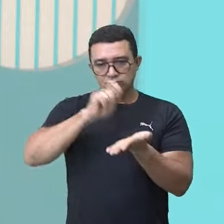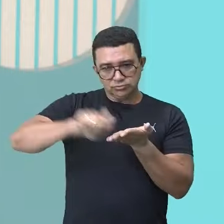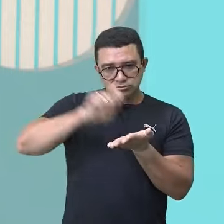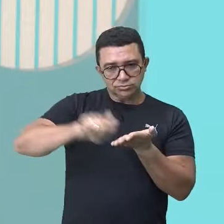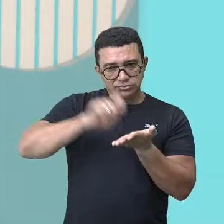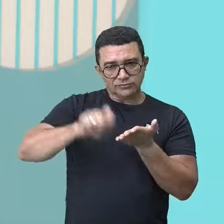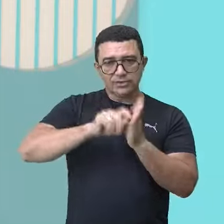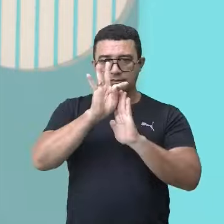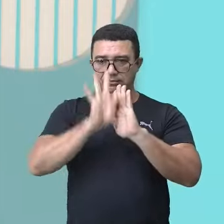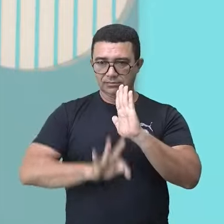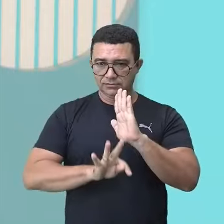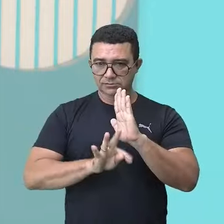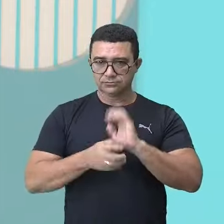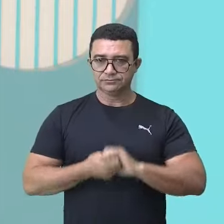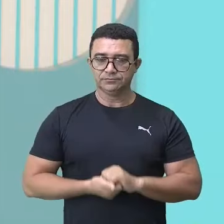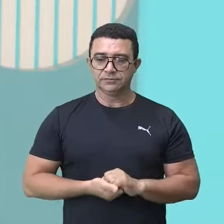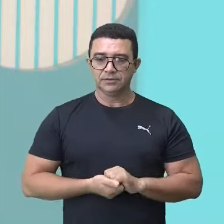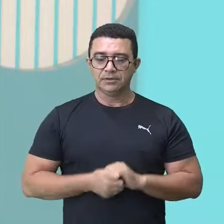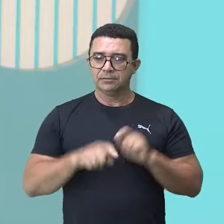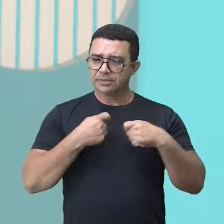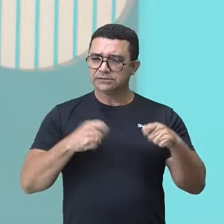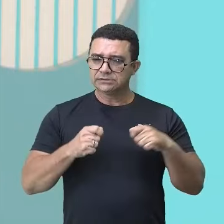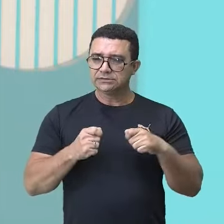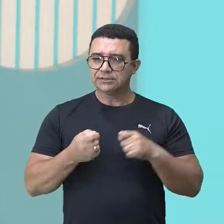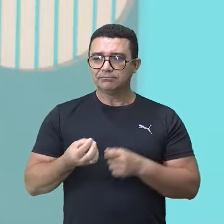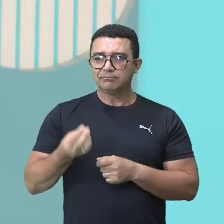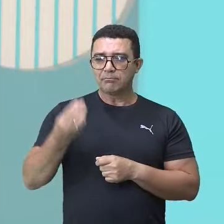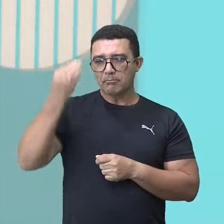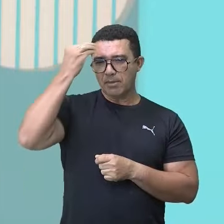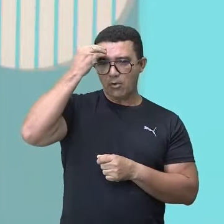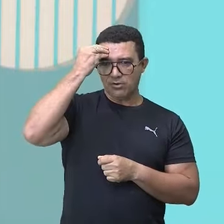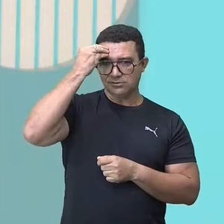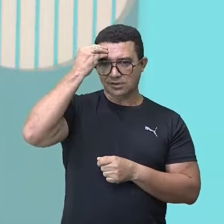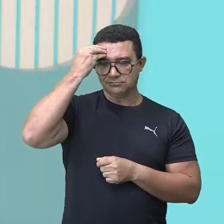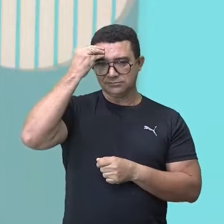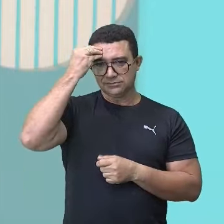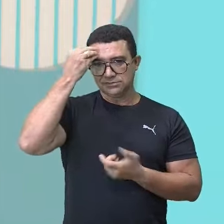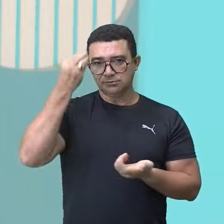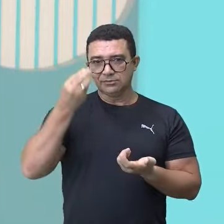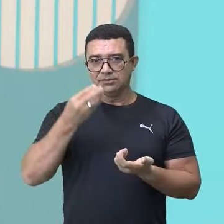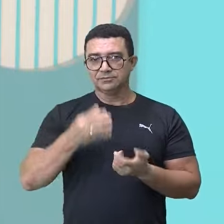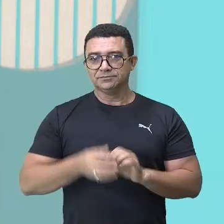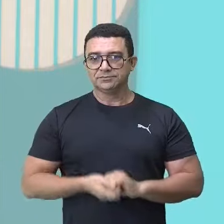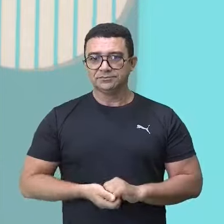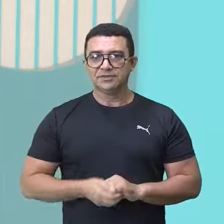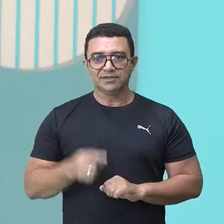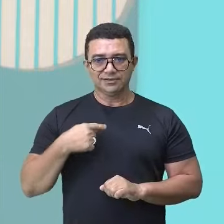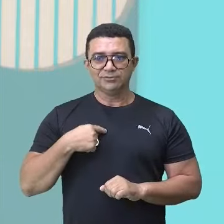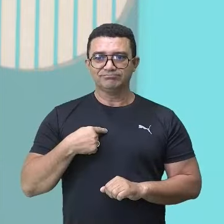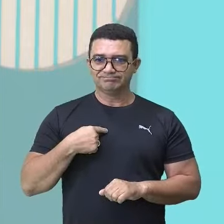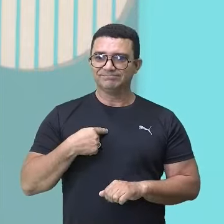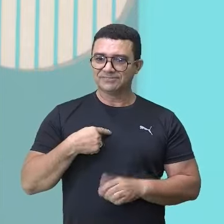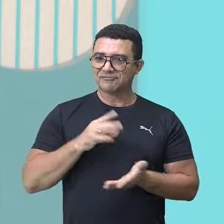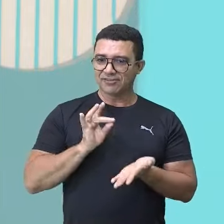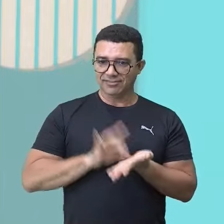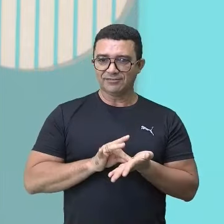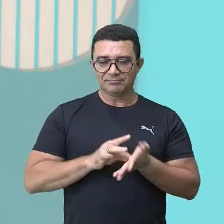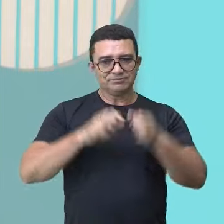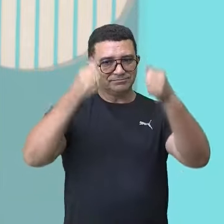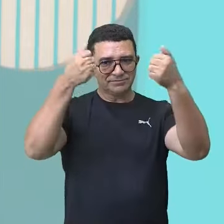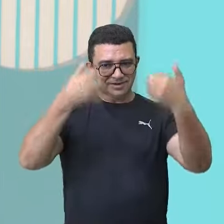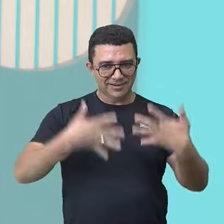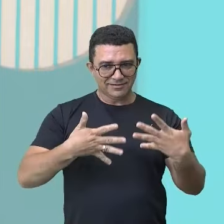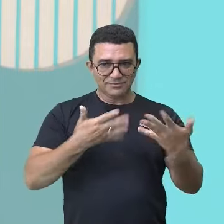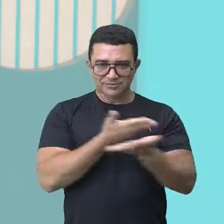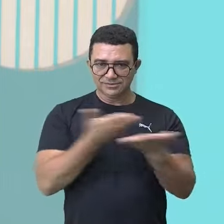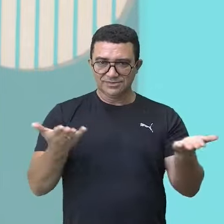texto verbos que só é decorar é infelizmente é decorar se você acha que é assim no meu caso eu tenho que de fato aprender no dia a dia né porque eu sou a